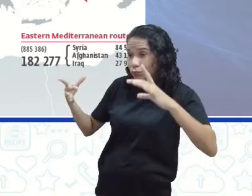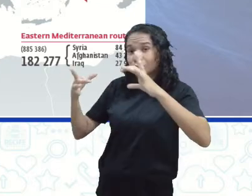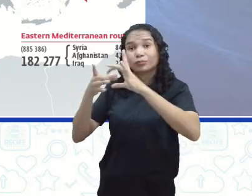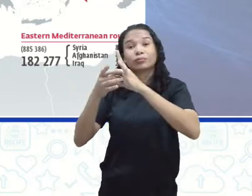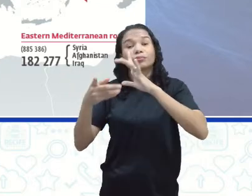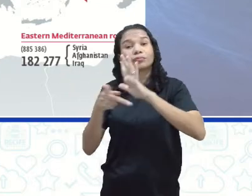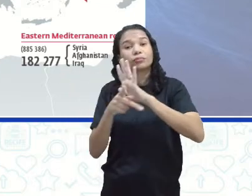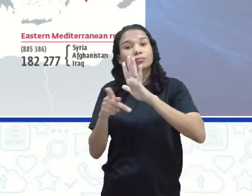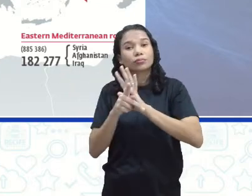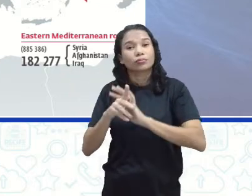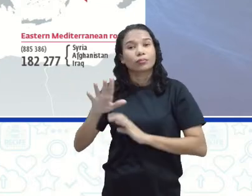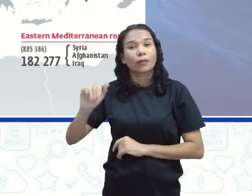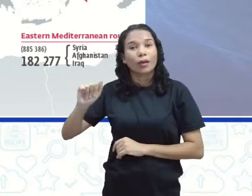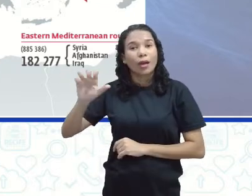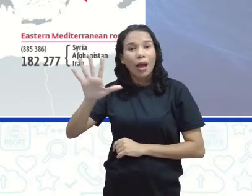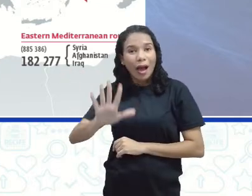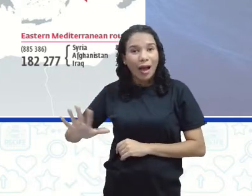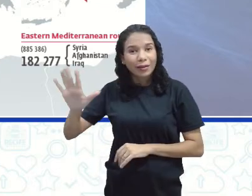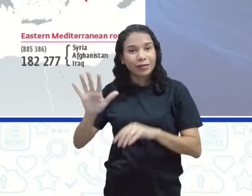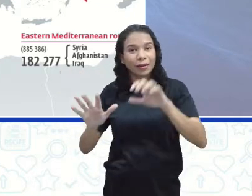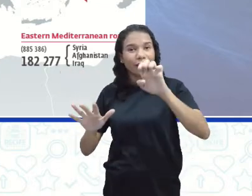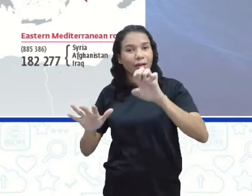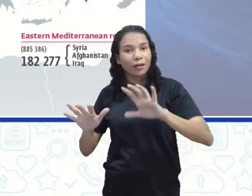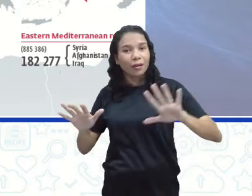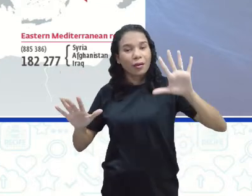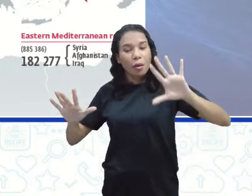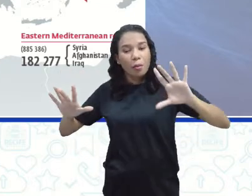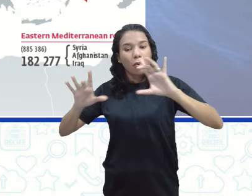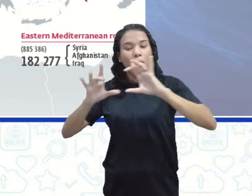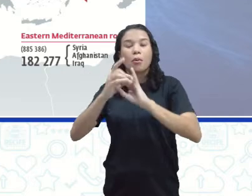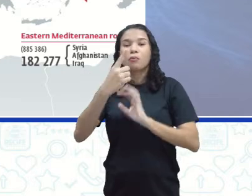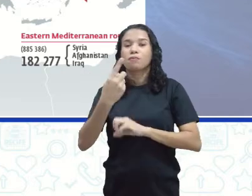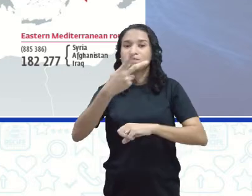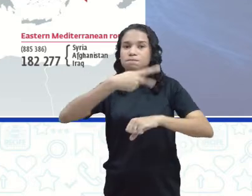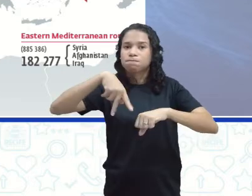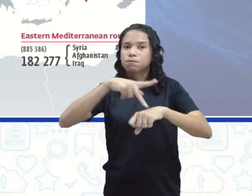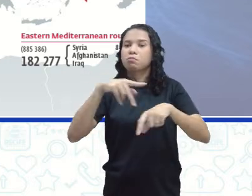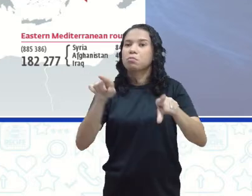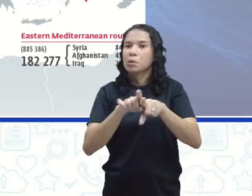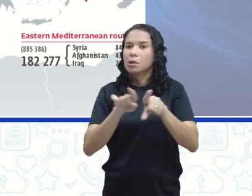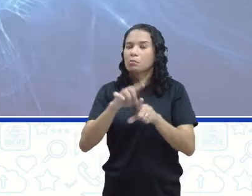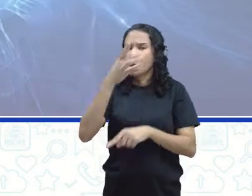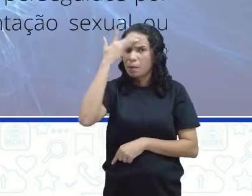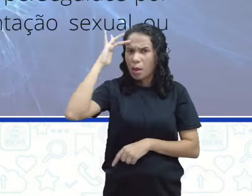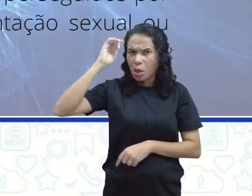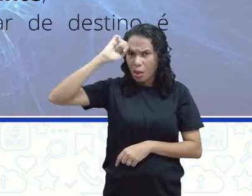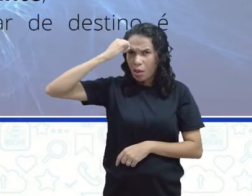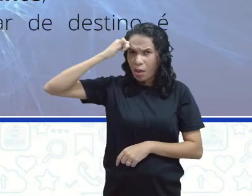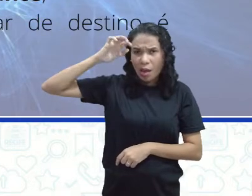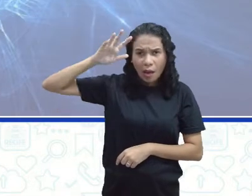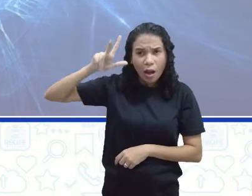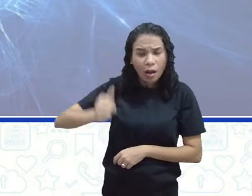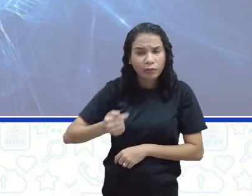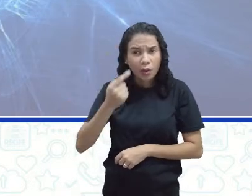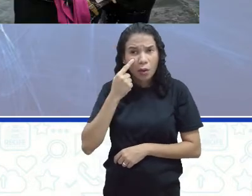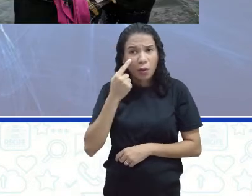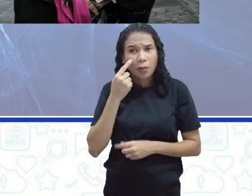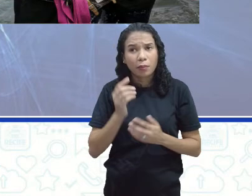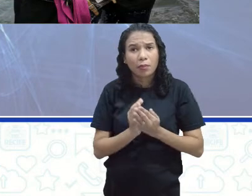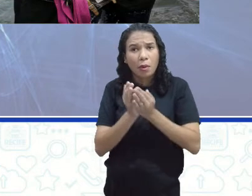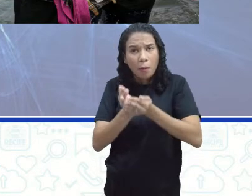parte asiática. Também vão vir muitos migrantes africanos, né, se você observa o barquinho aqui,